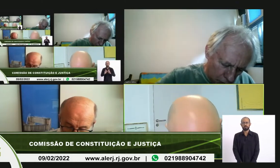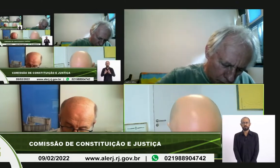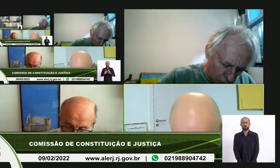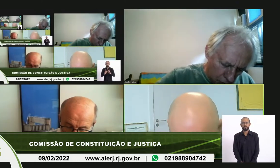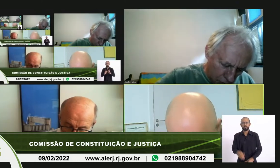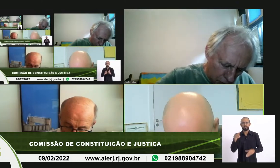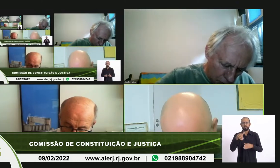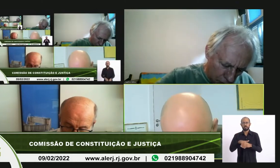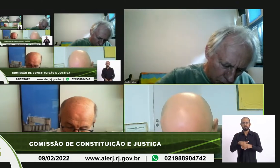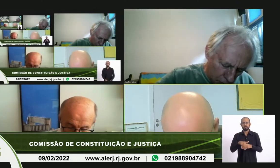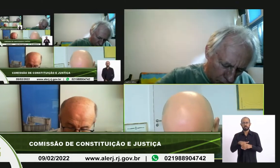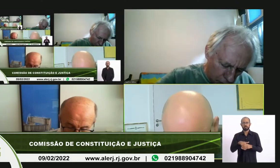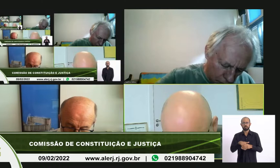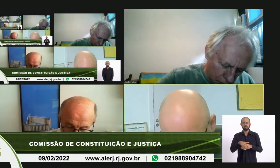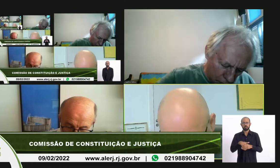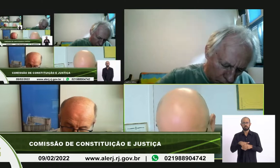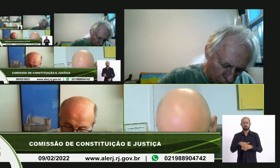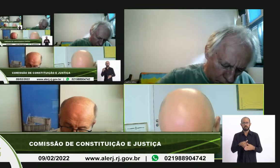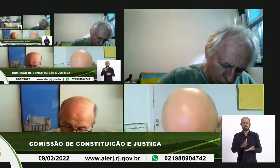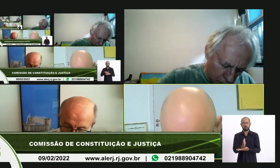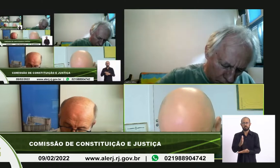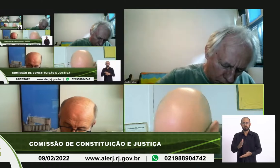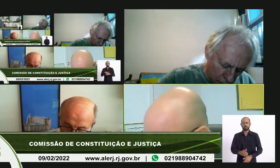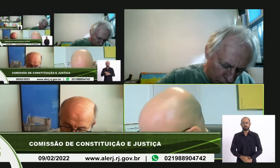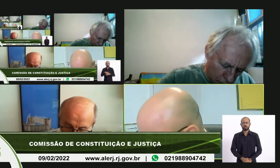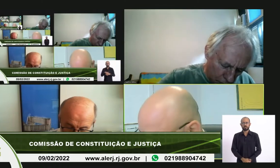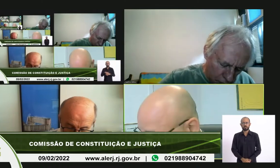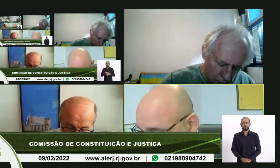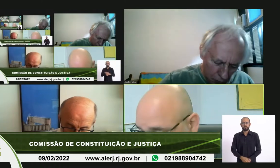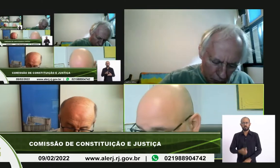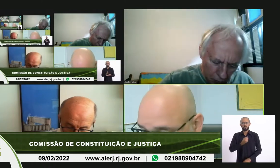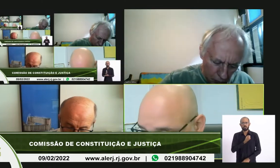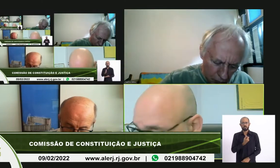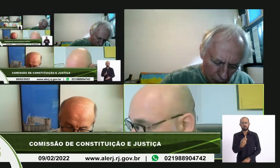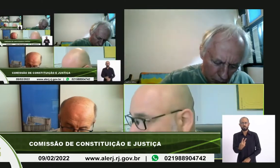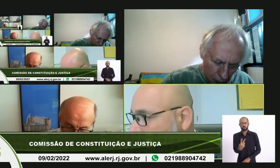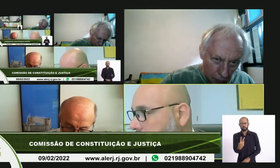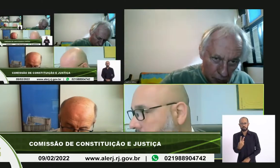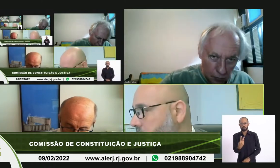Votação. Aprovado. 2.